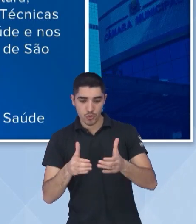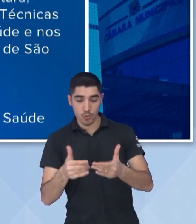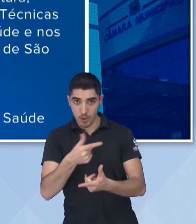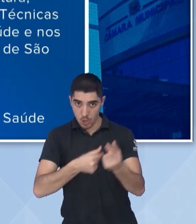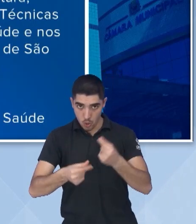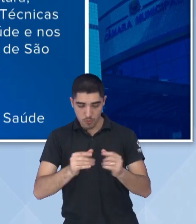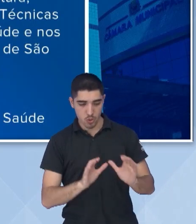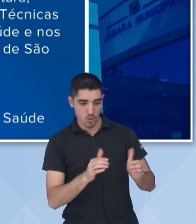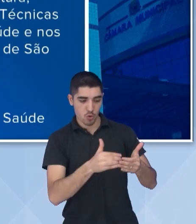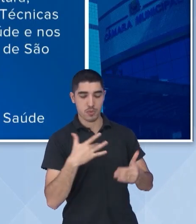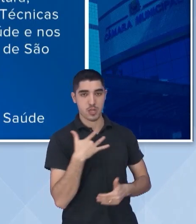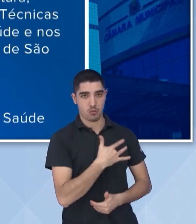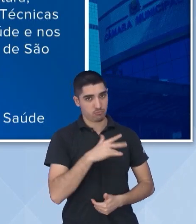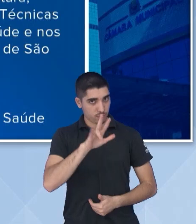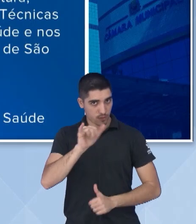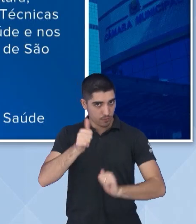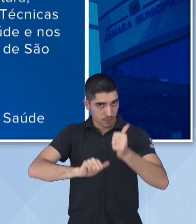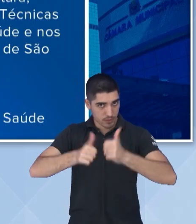e Saúde.